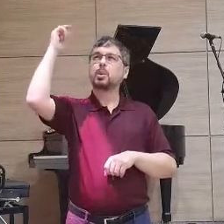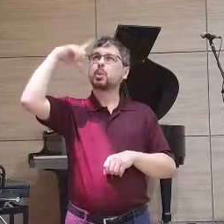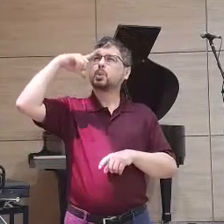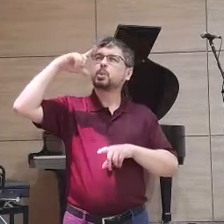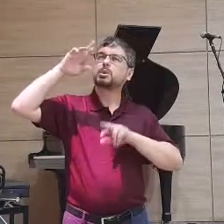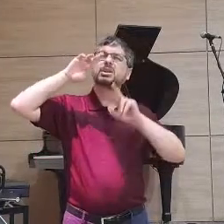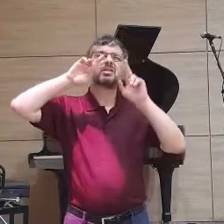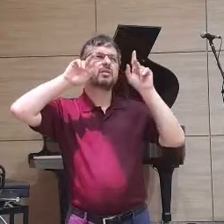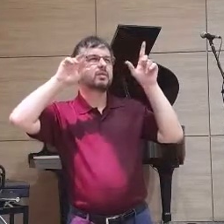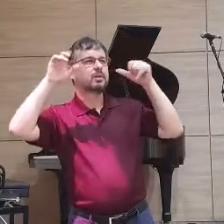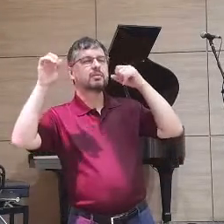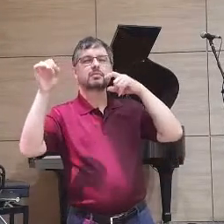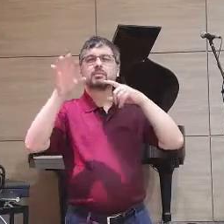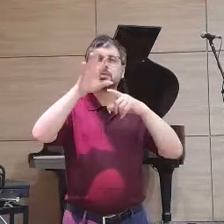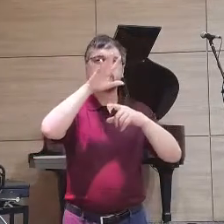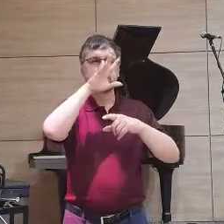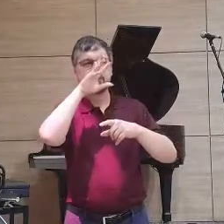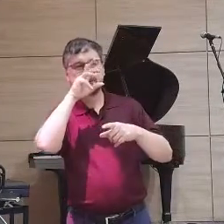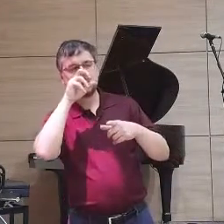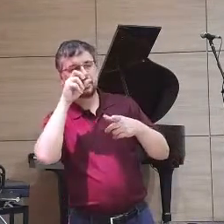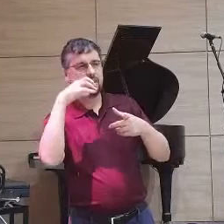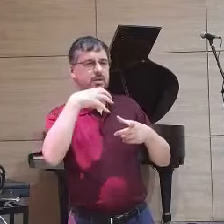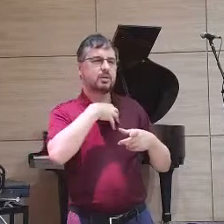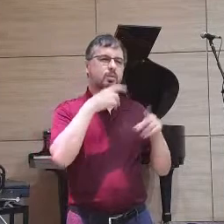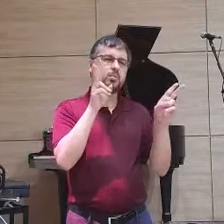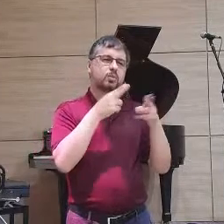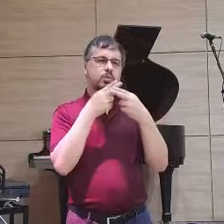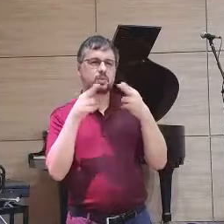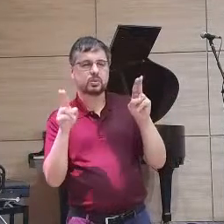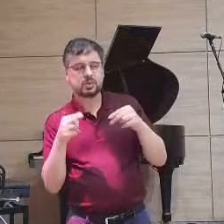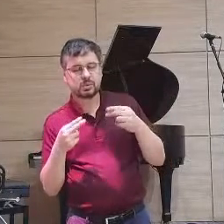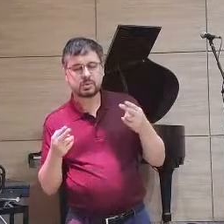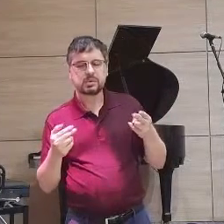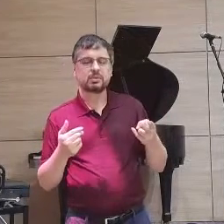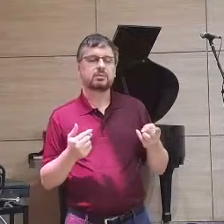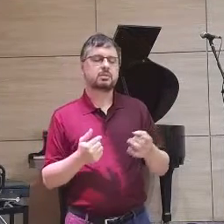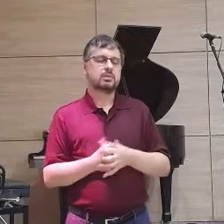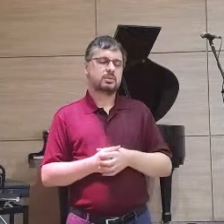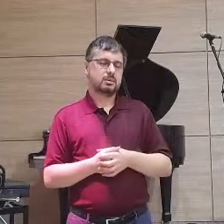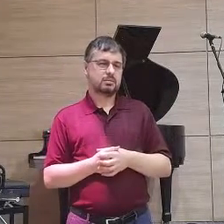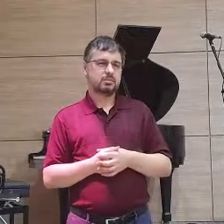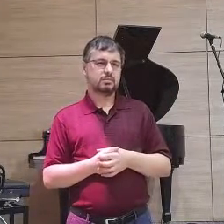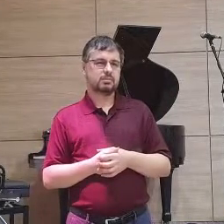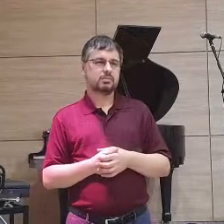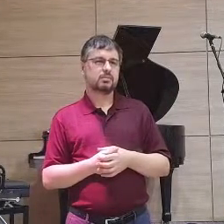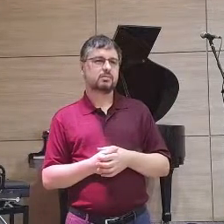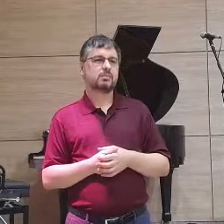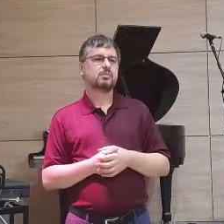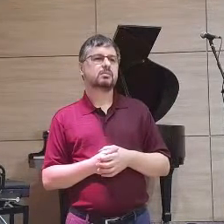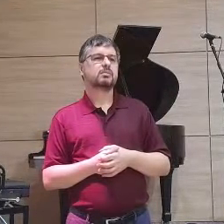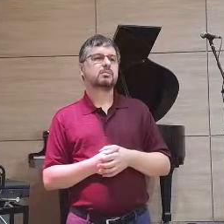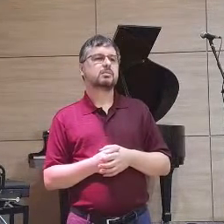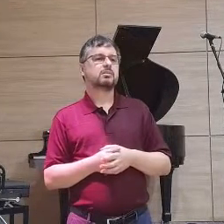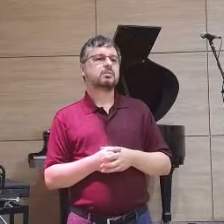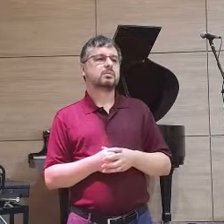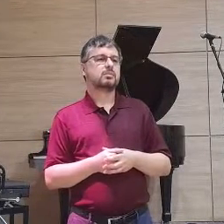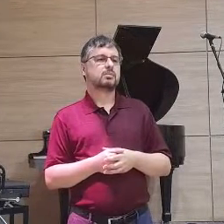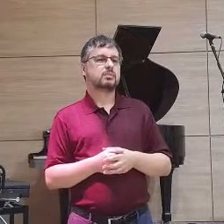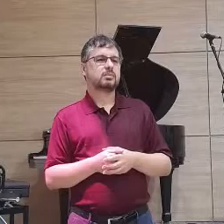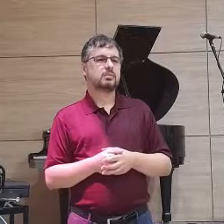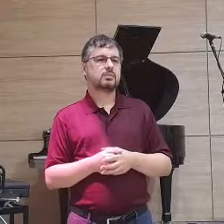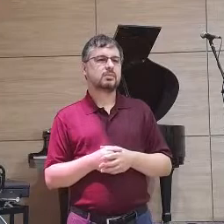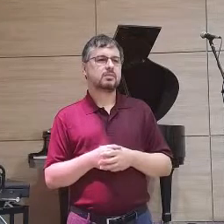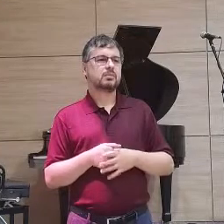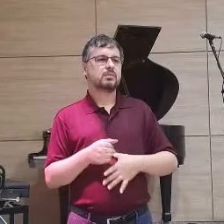um negócio assim tem um cheirinho tem uma musiquinha TAM tem um o Hitler fazia muito isso o